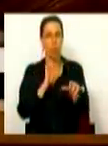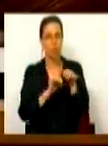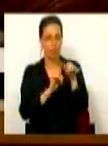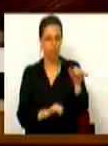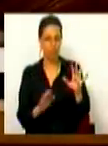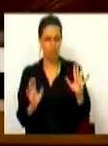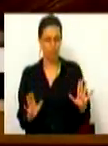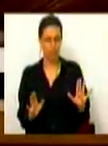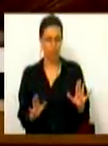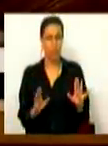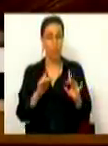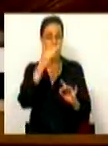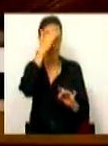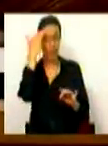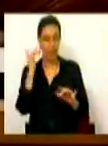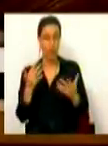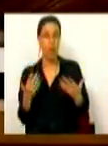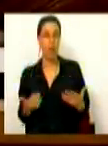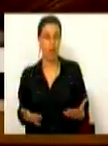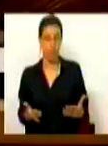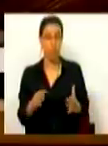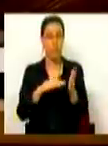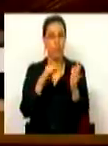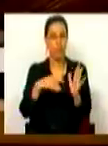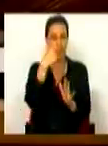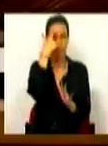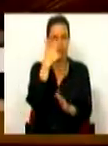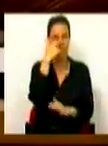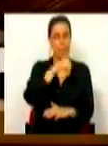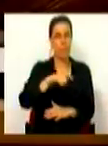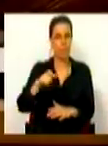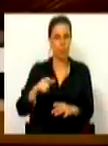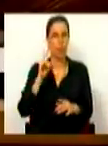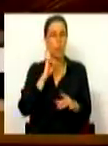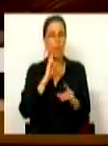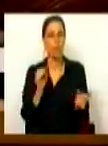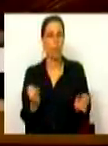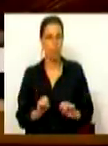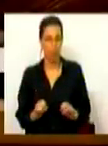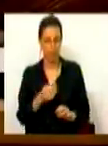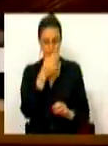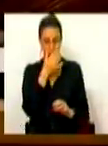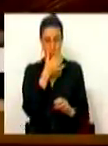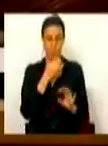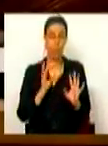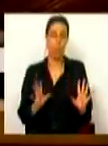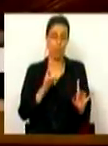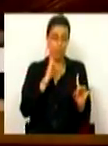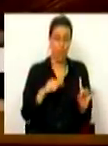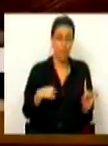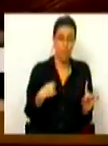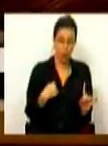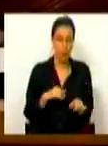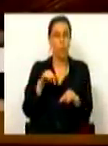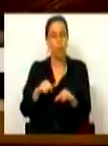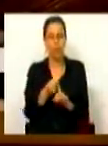qualificado e que a dificuldade atual está na contratação de pessoal não qualificado. E como ela,